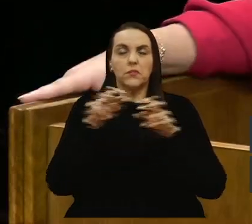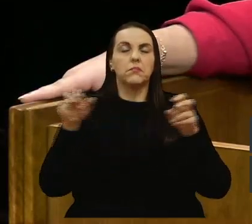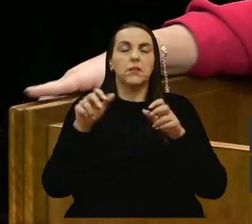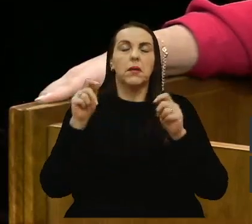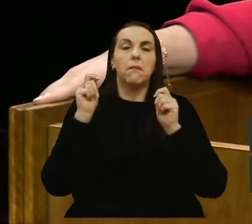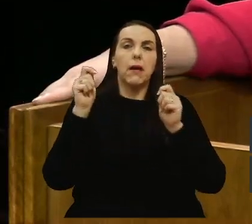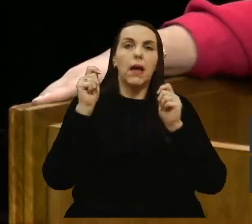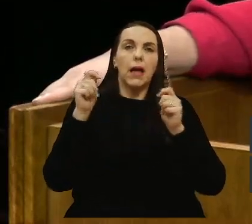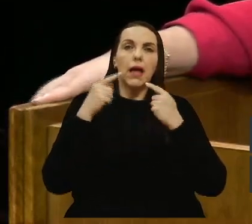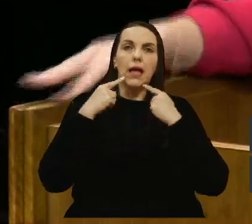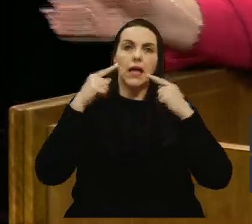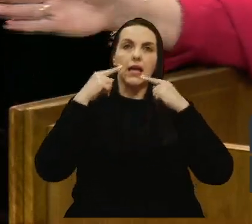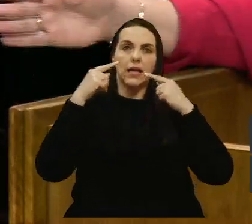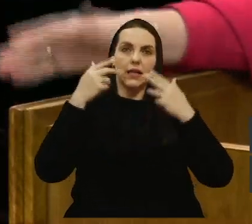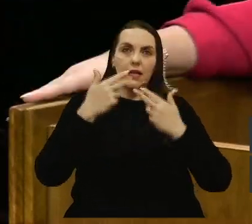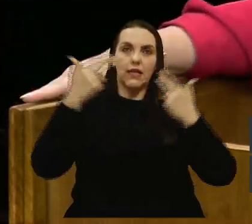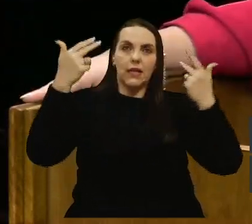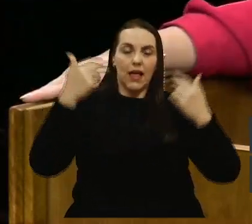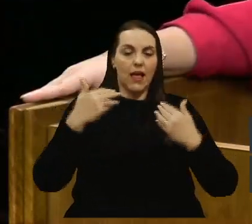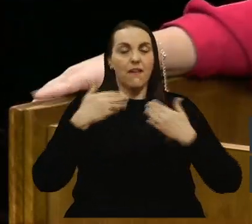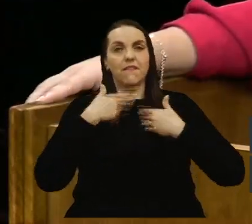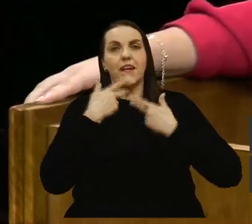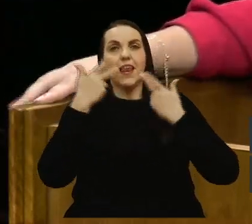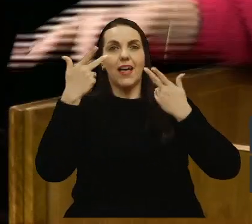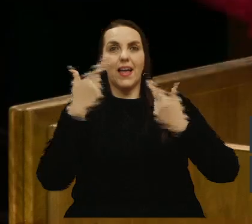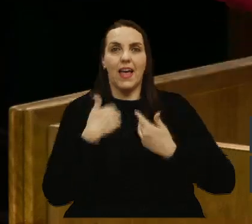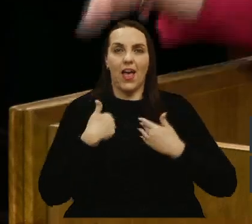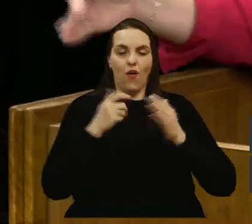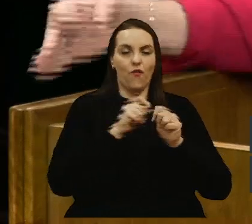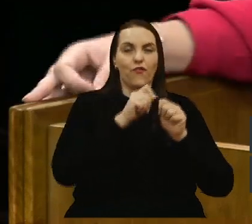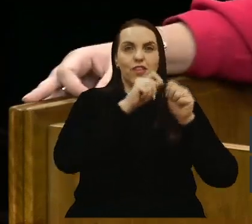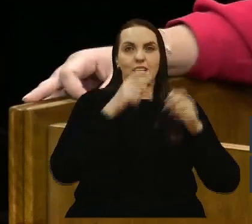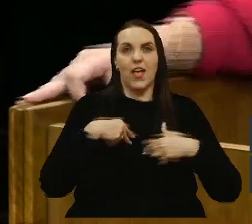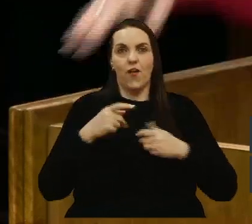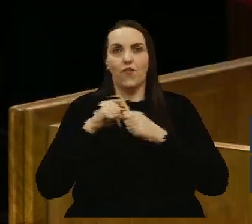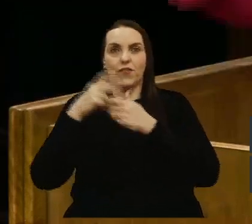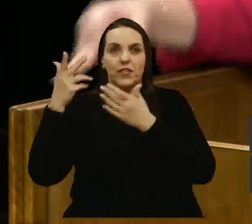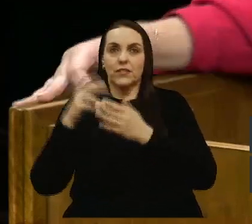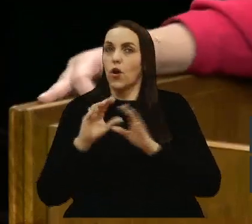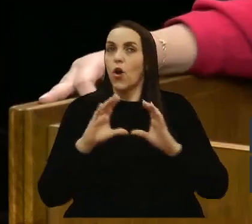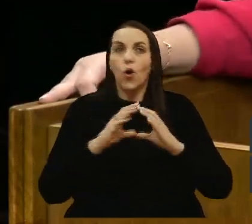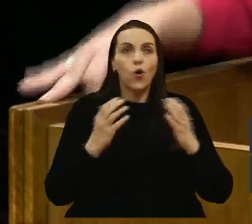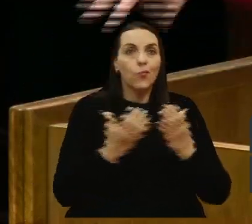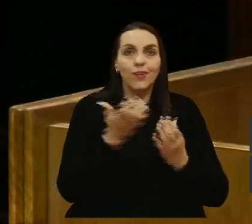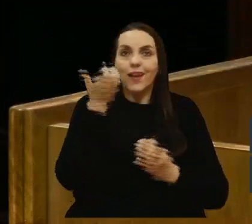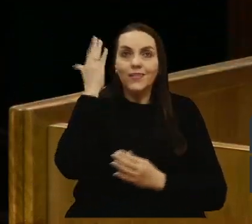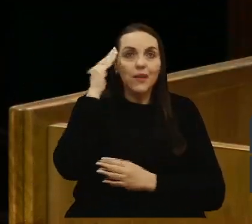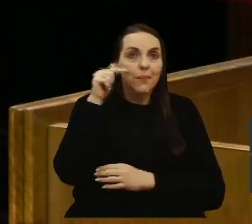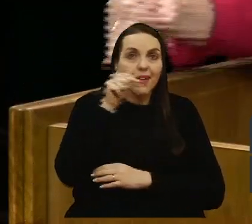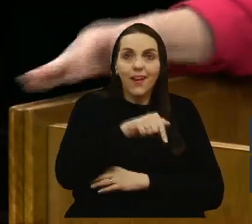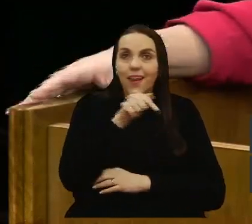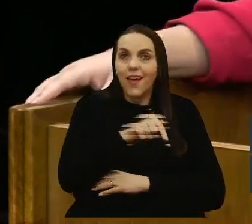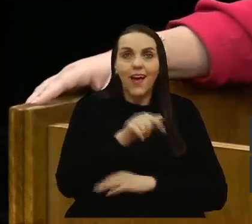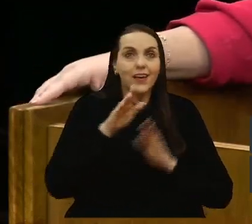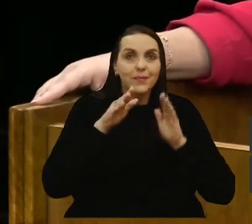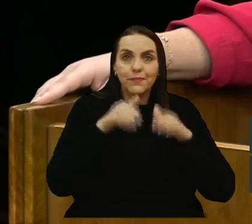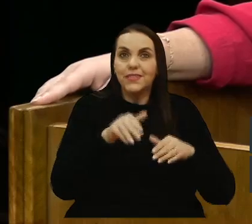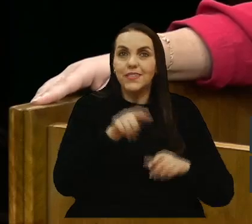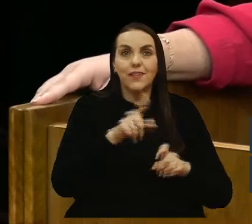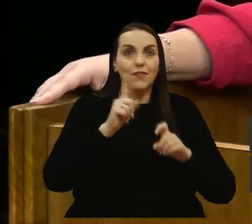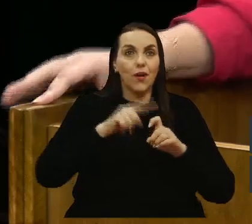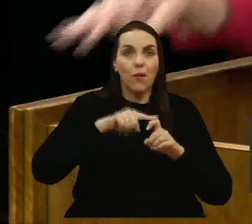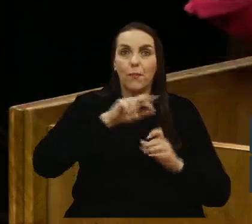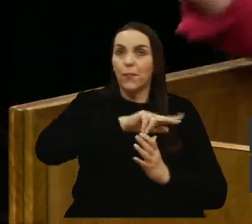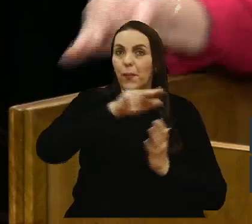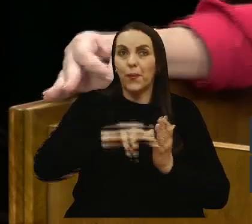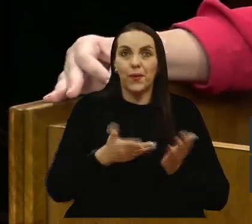suas realizações, e não era para isso a reunião. A comunidade queria saber sobre os equipamentos de saúde, queria saber especificamente sobre a